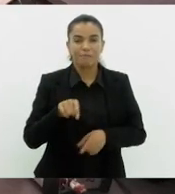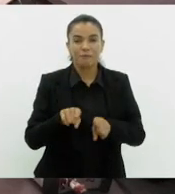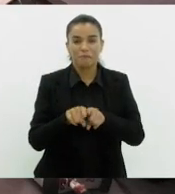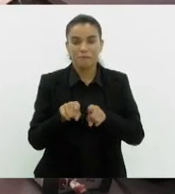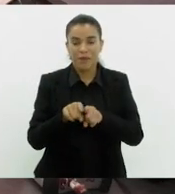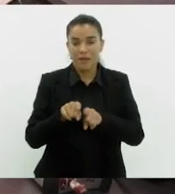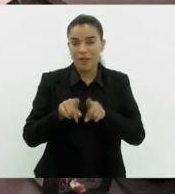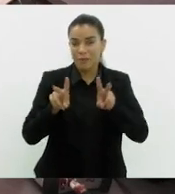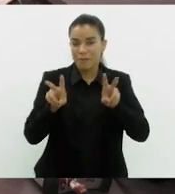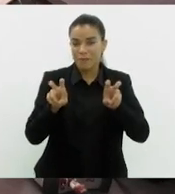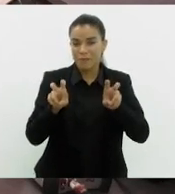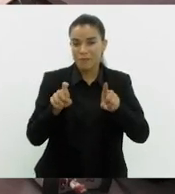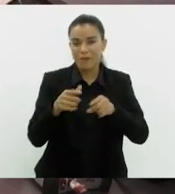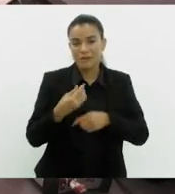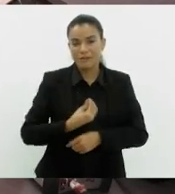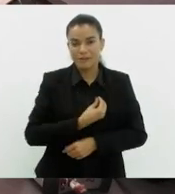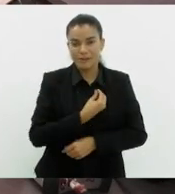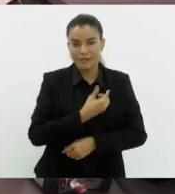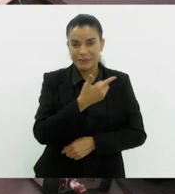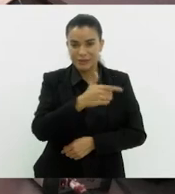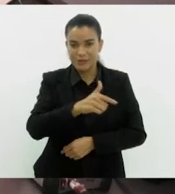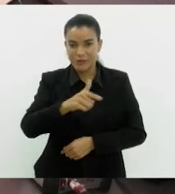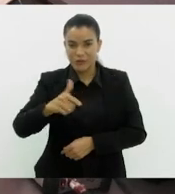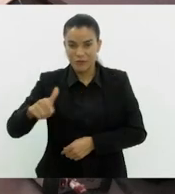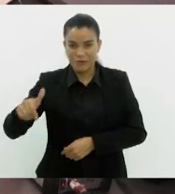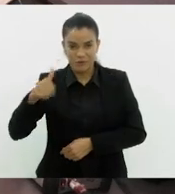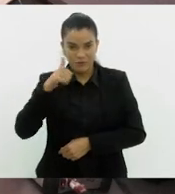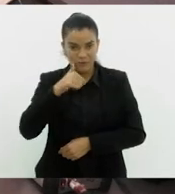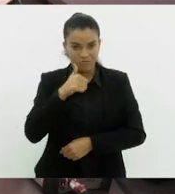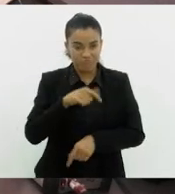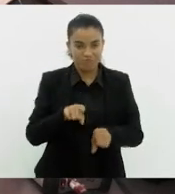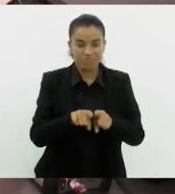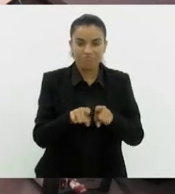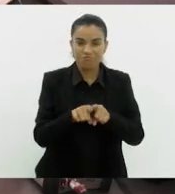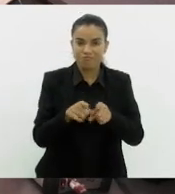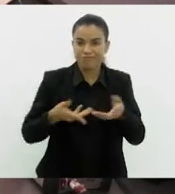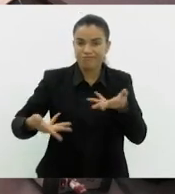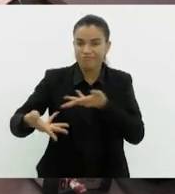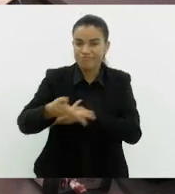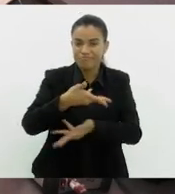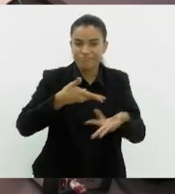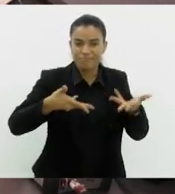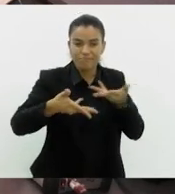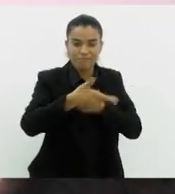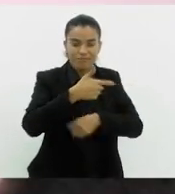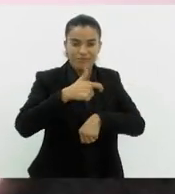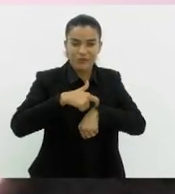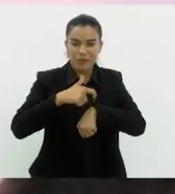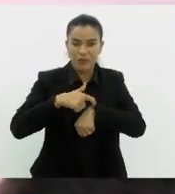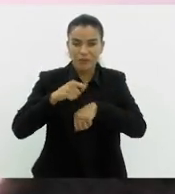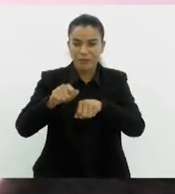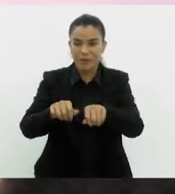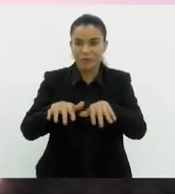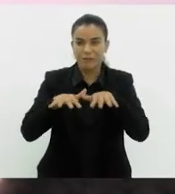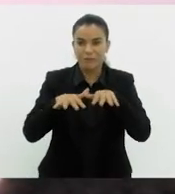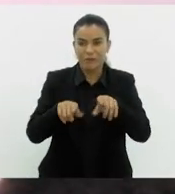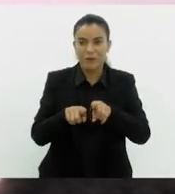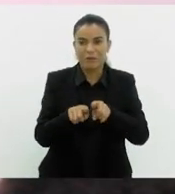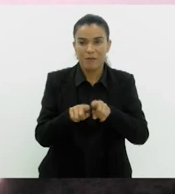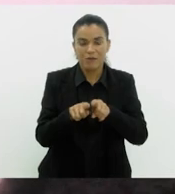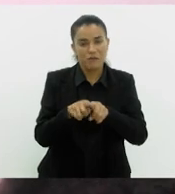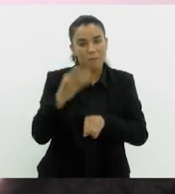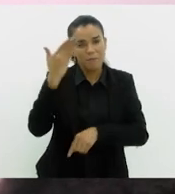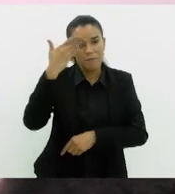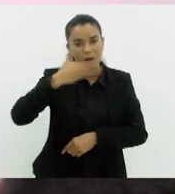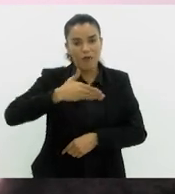né, mas a presença também de todas as outras mulheres na mesa e a presença das mulheres que estamos compartilhando aqui esse momento de audiência já denota o